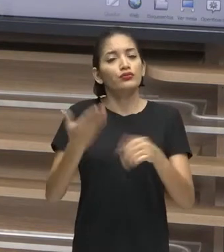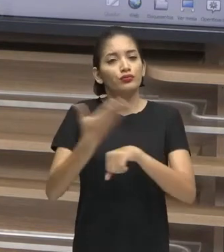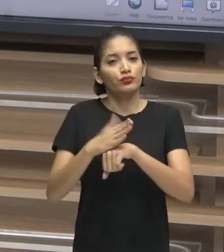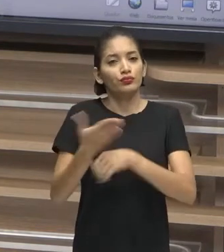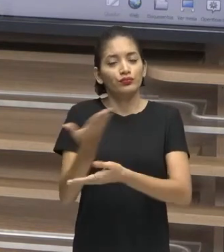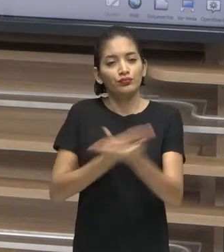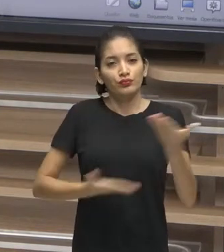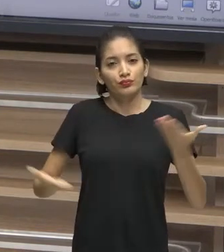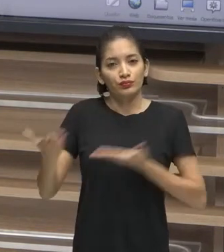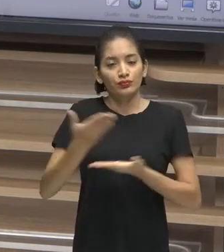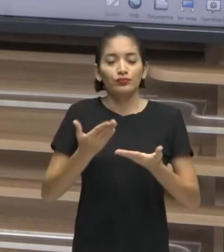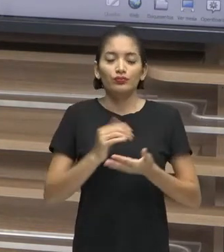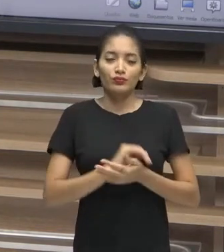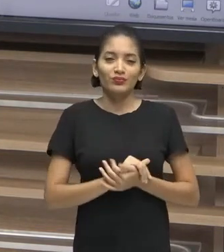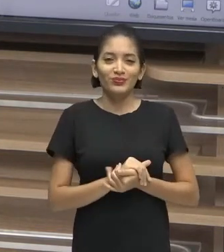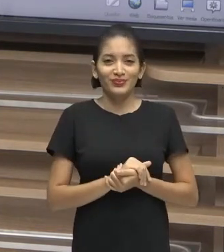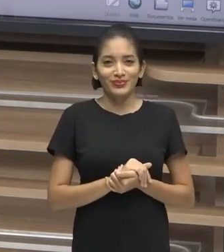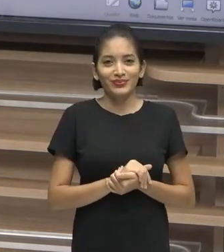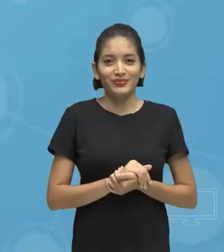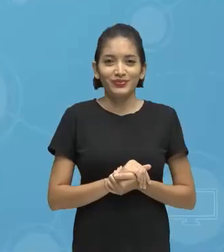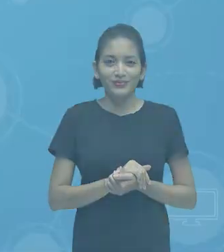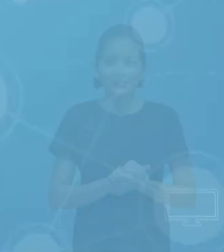nossa dinâmica local interativa.